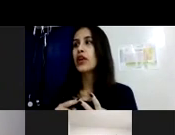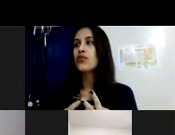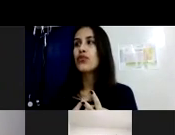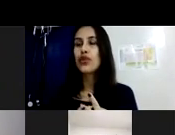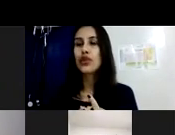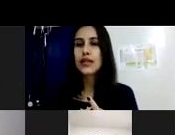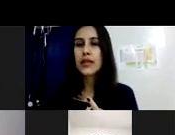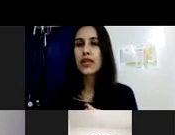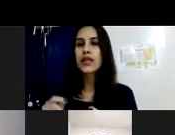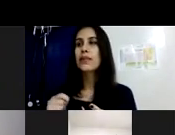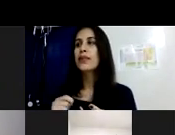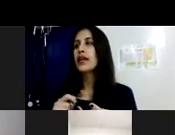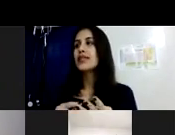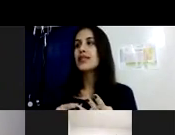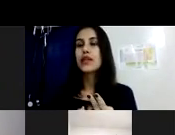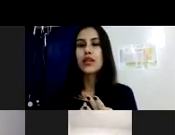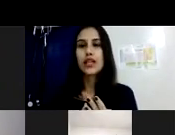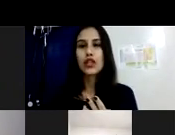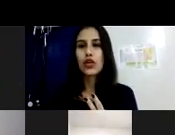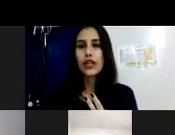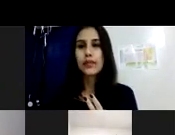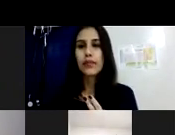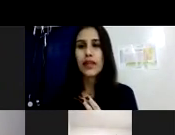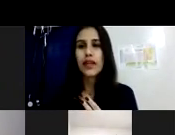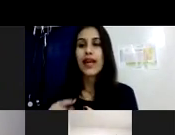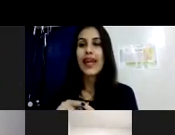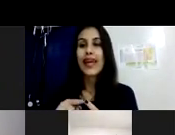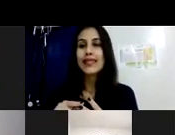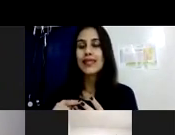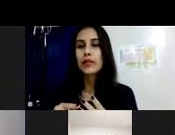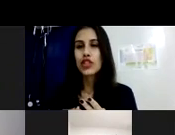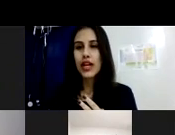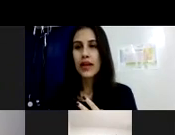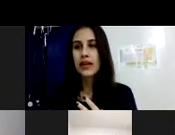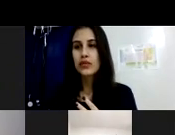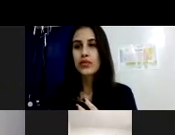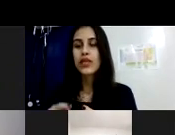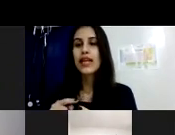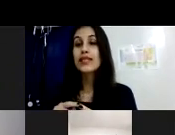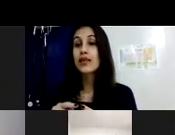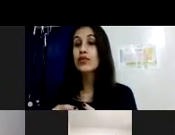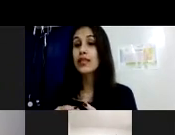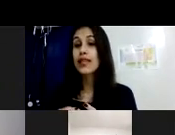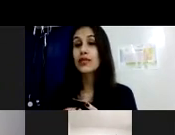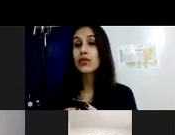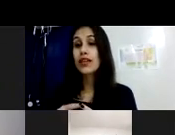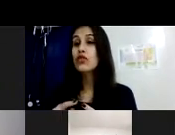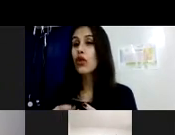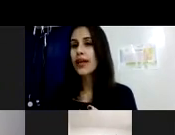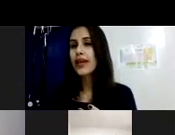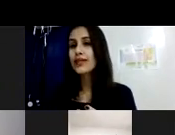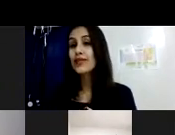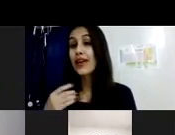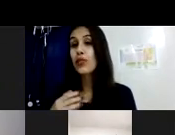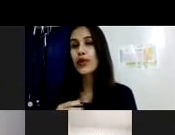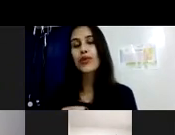hidroclorotiazida, furosemida, spirolactona. Esses medicamentos, eles são utilizados, quem